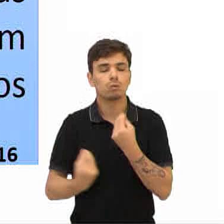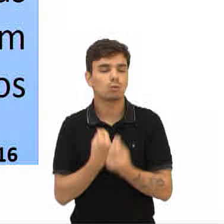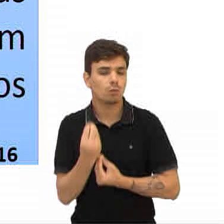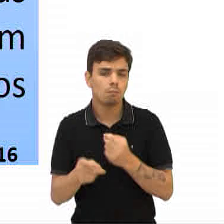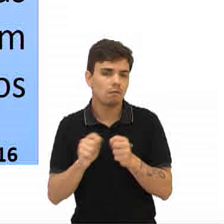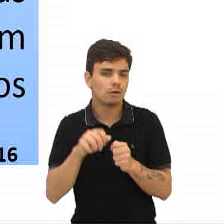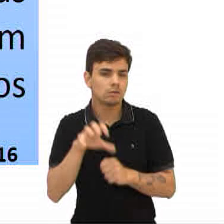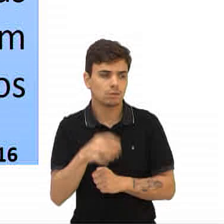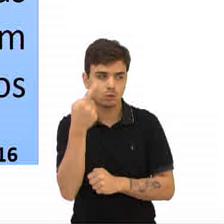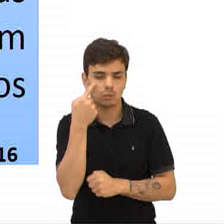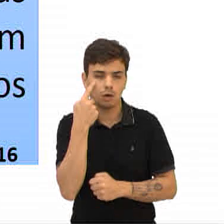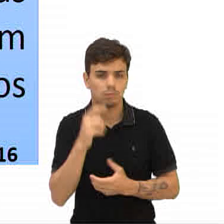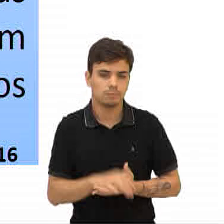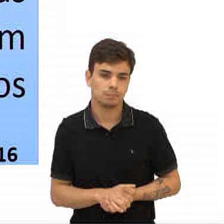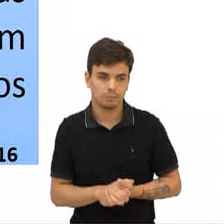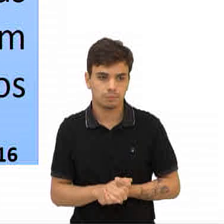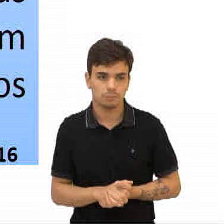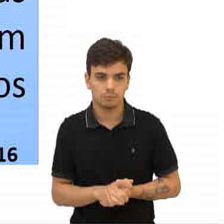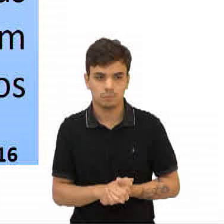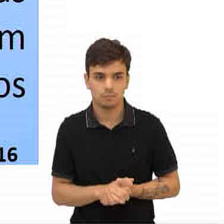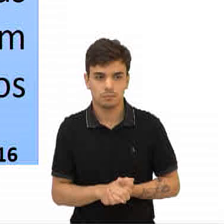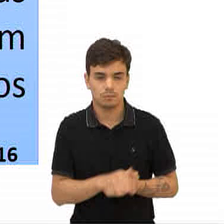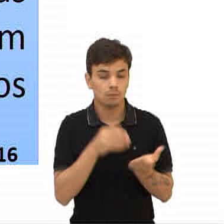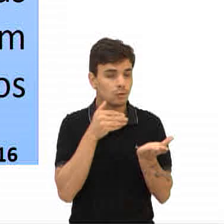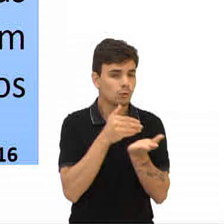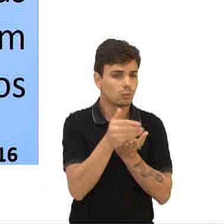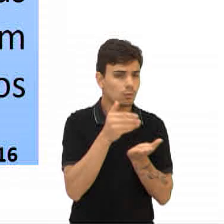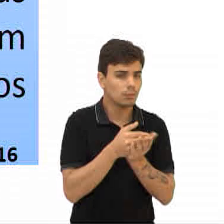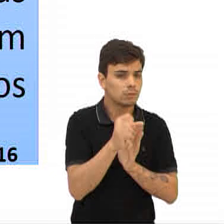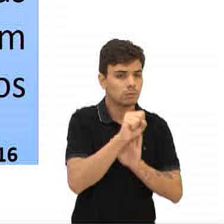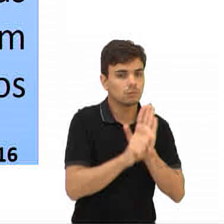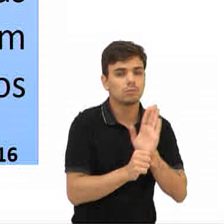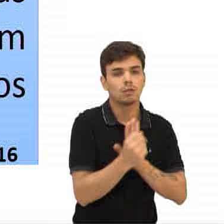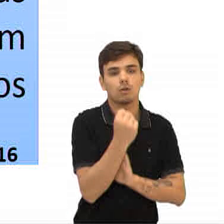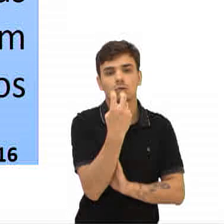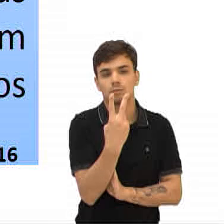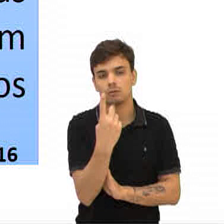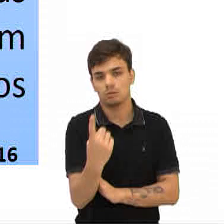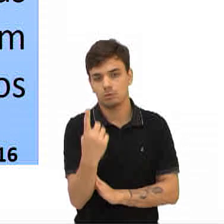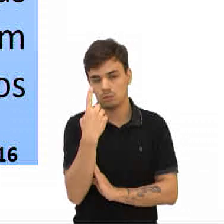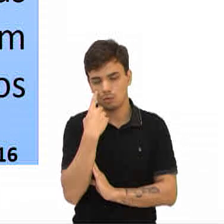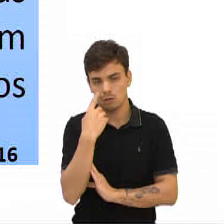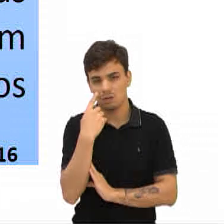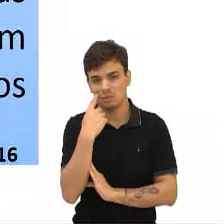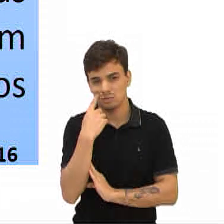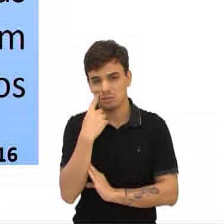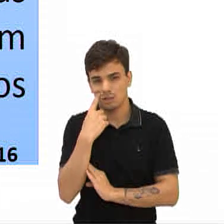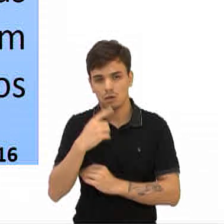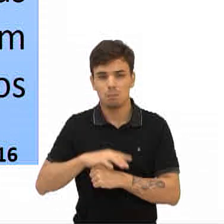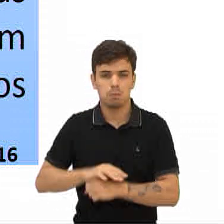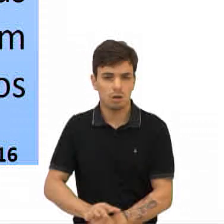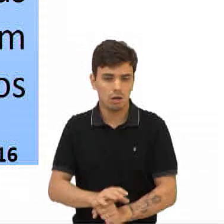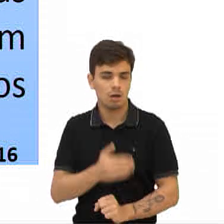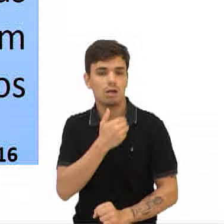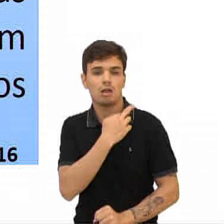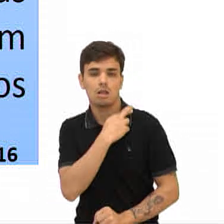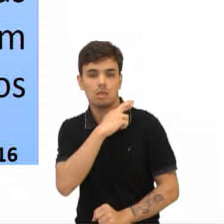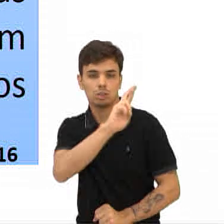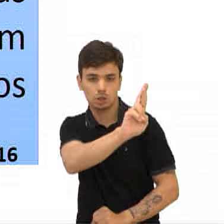lá. No limiar do século XXI, a intolerância religiosa é um